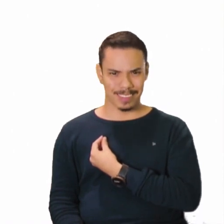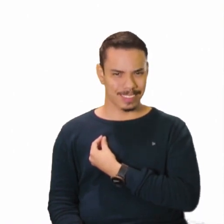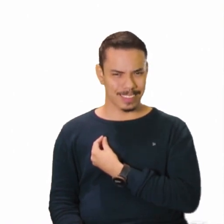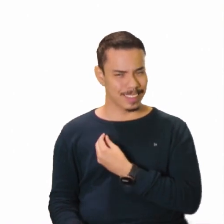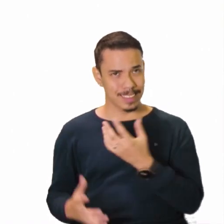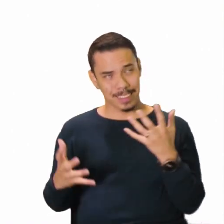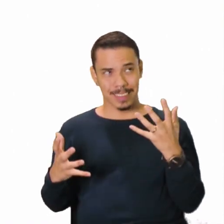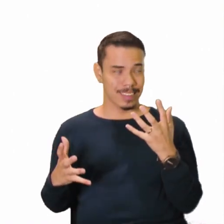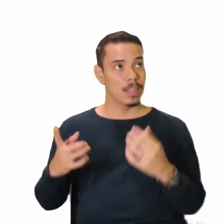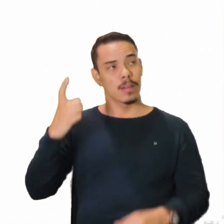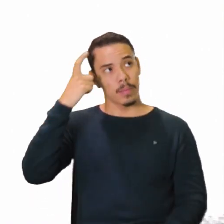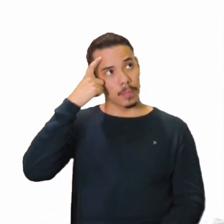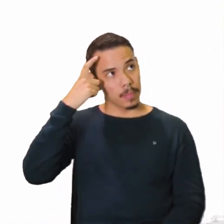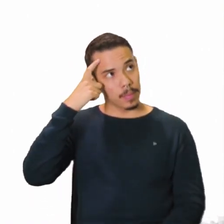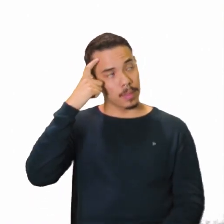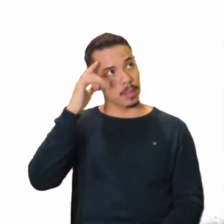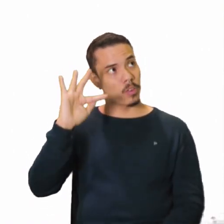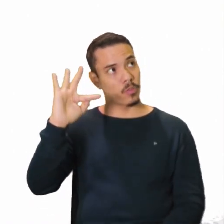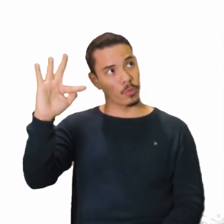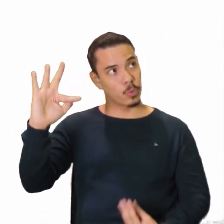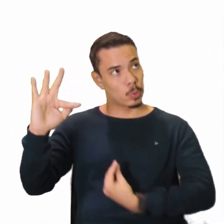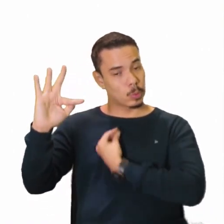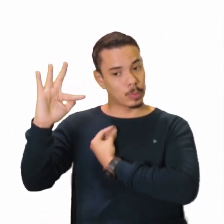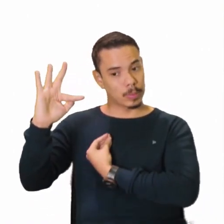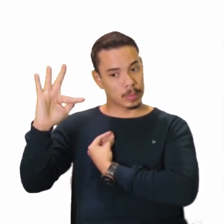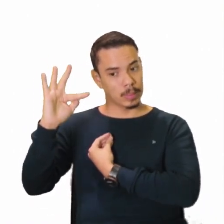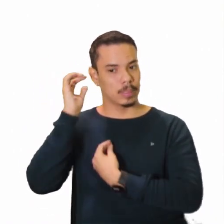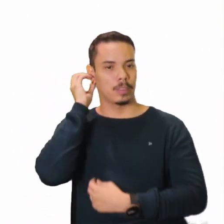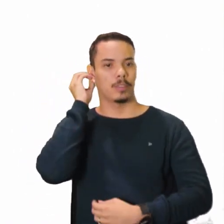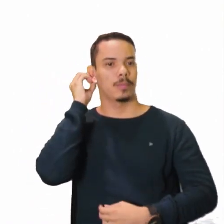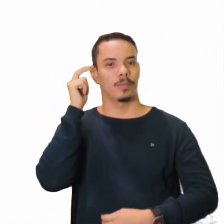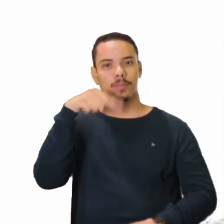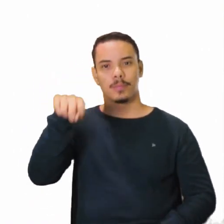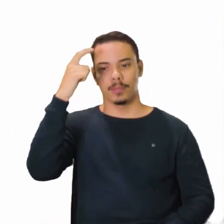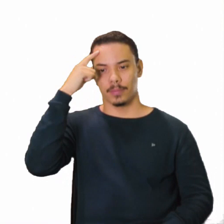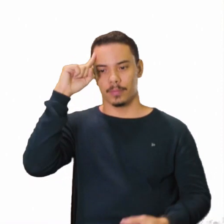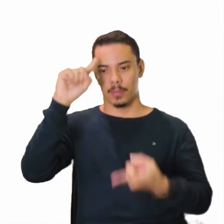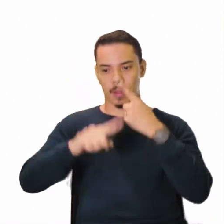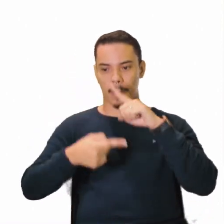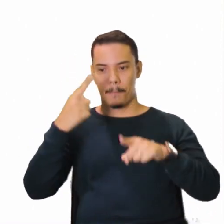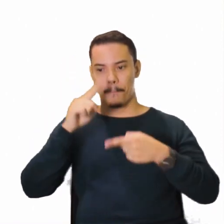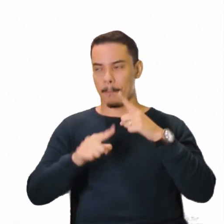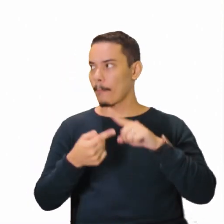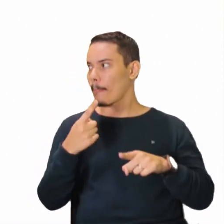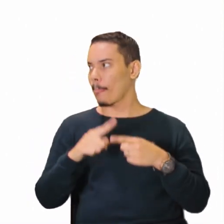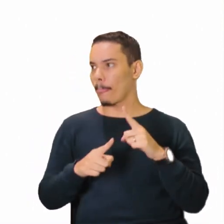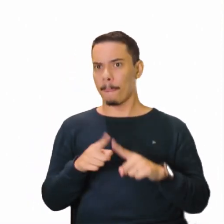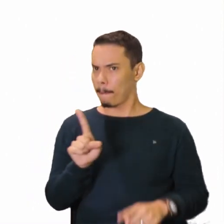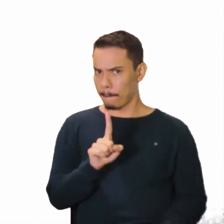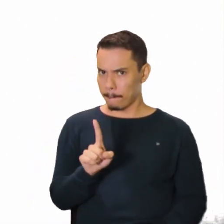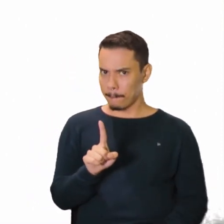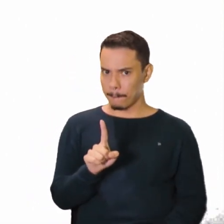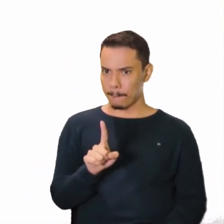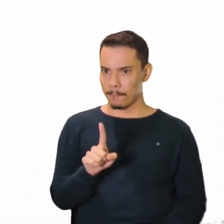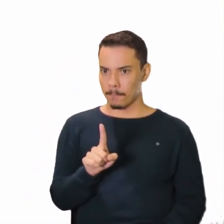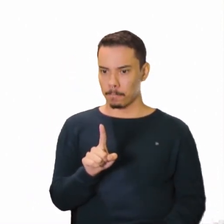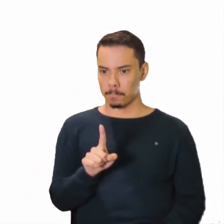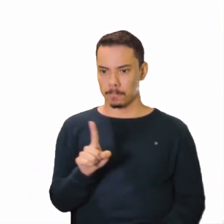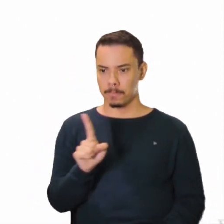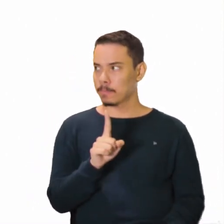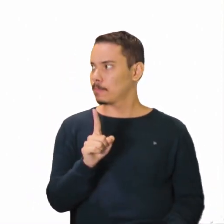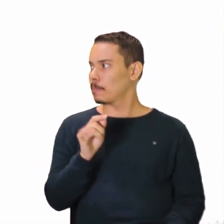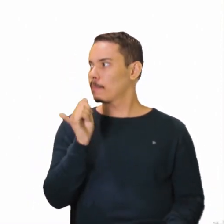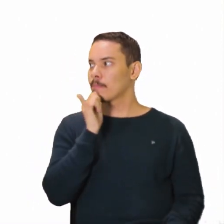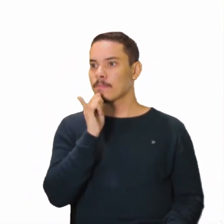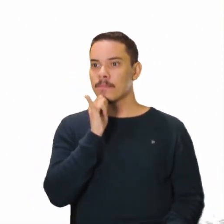para pensar e ficar um pouquinho aí gastando um pouquinho dos neurônios. Sim, amadinha, ou não? Vamos lá, pelo exemplo,